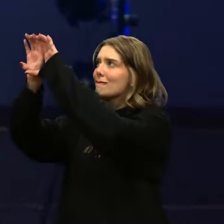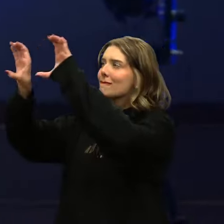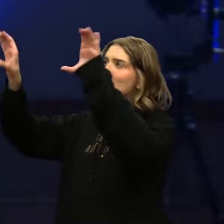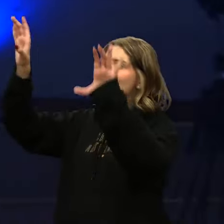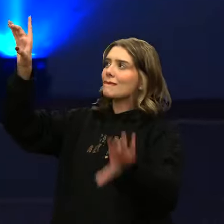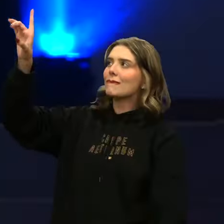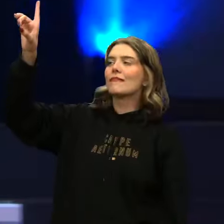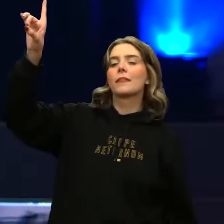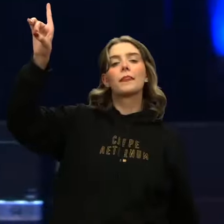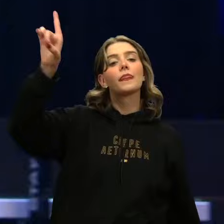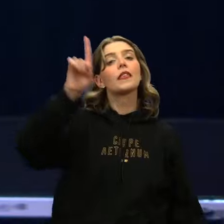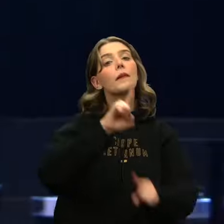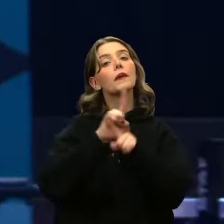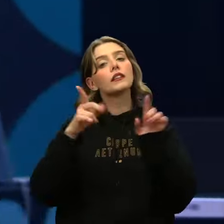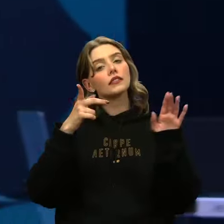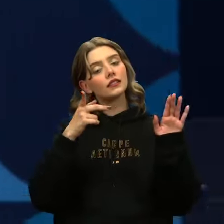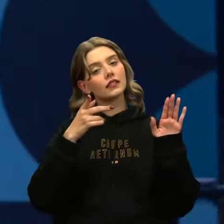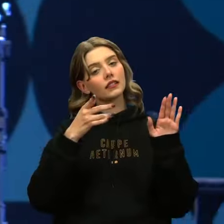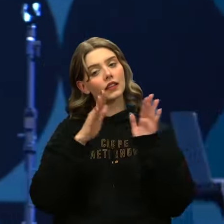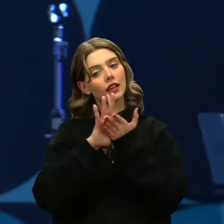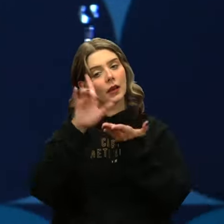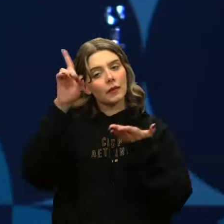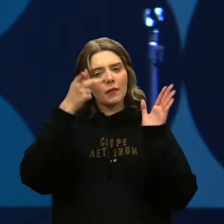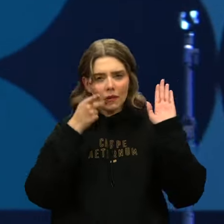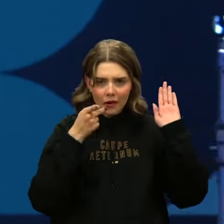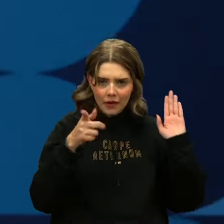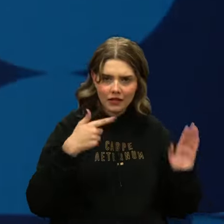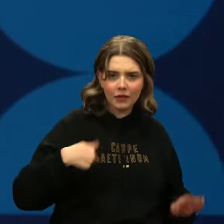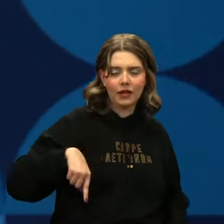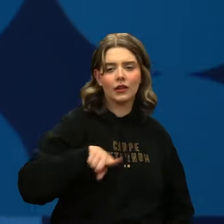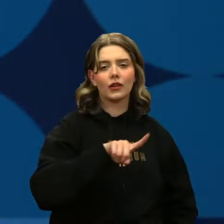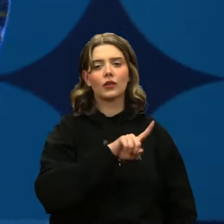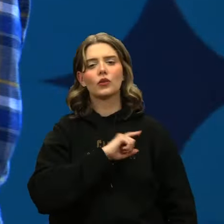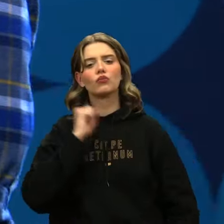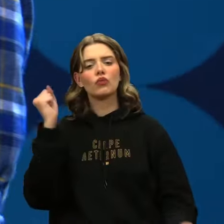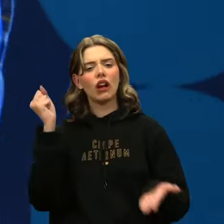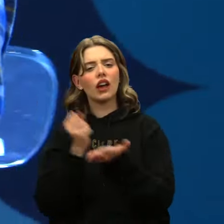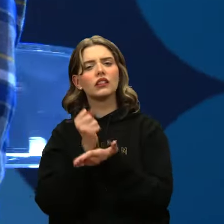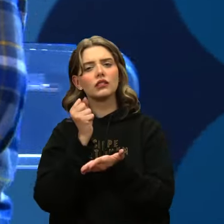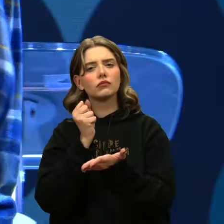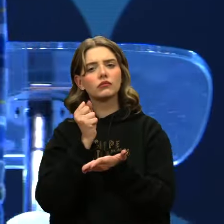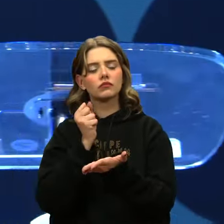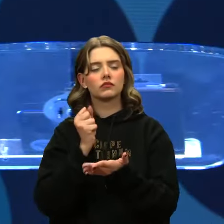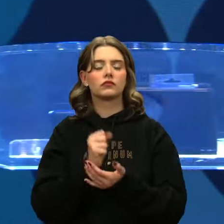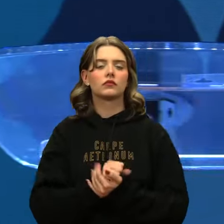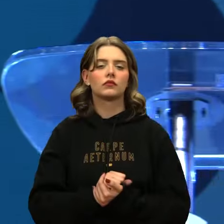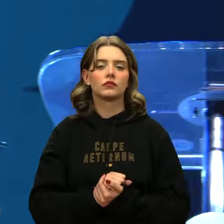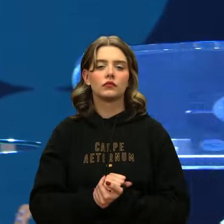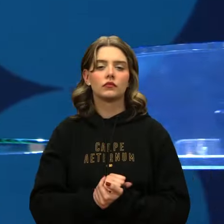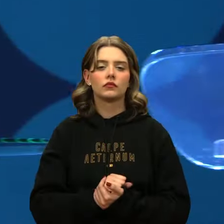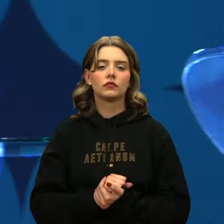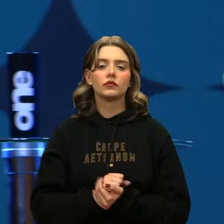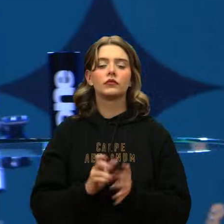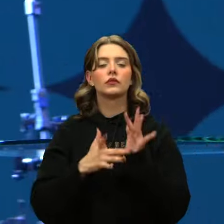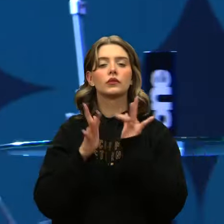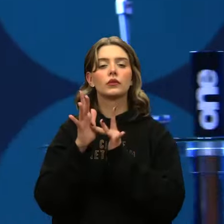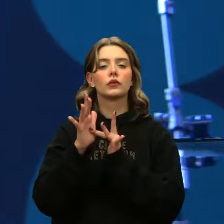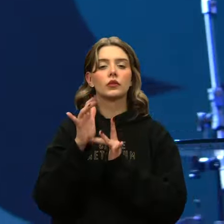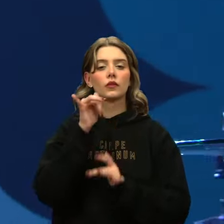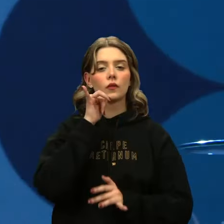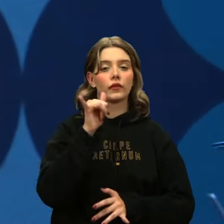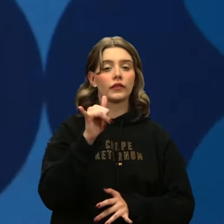também promete um carimbo de Jesus nele. Como assim? Jesus fala: eu